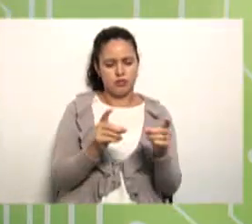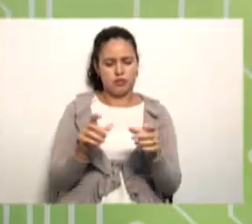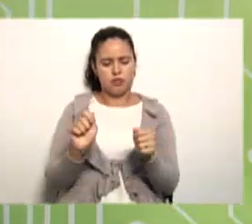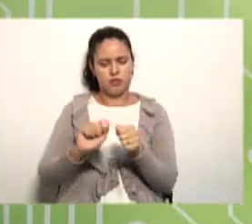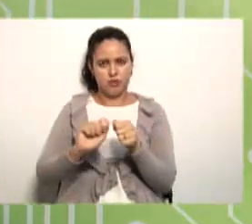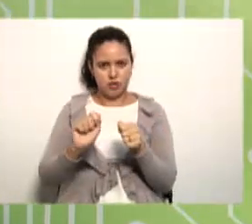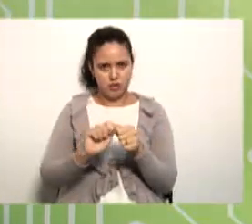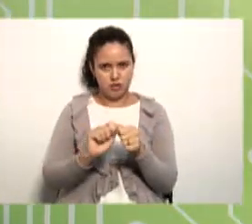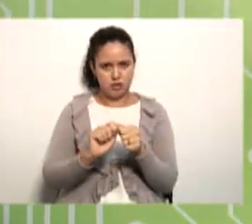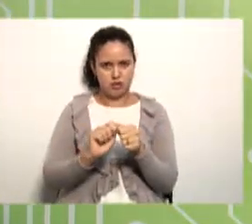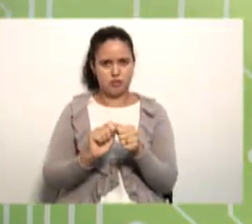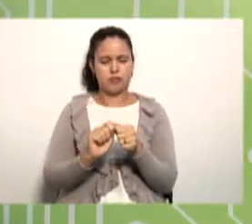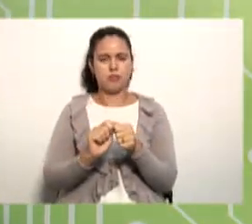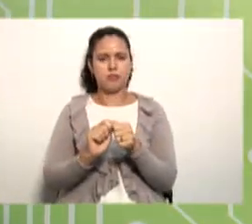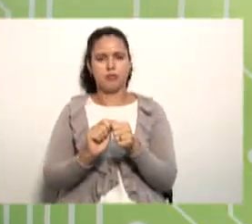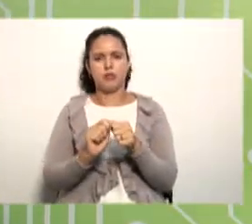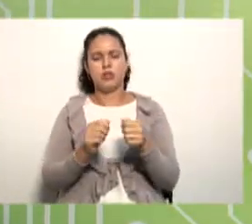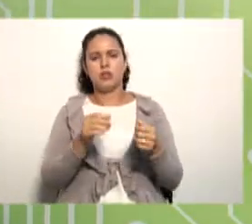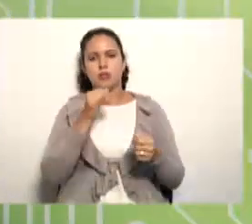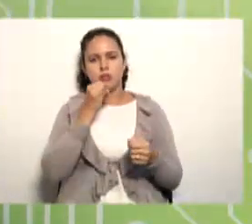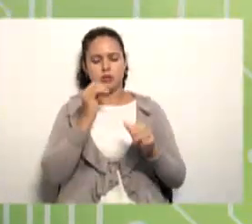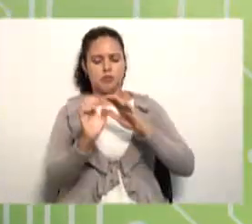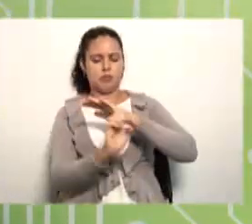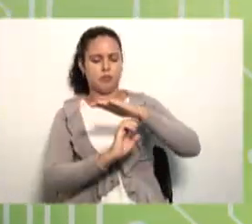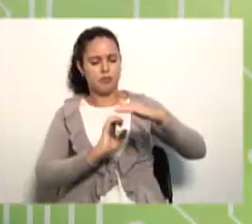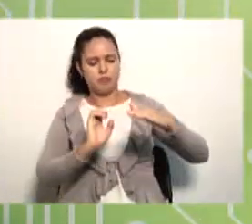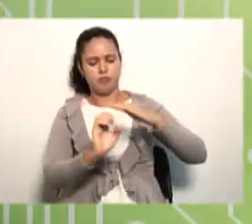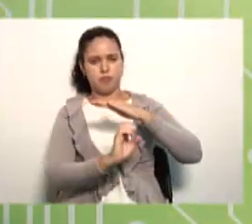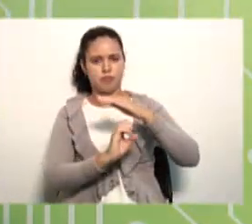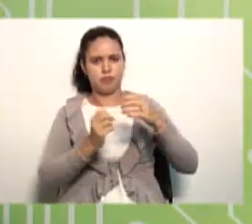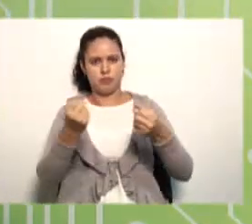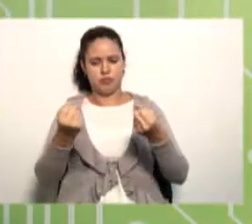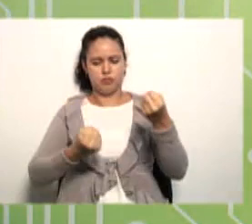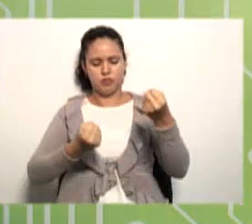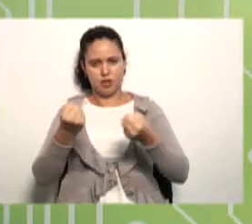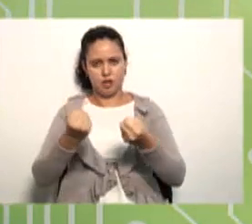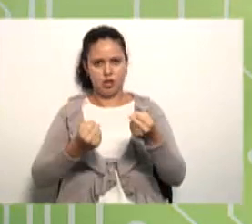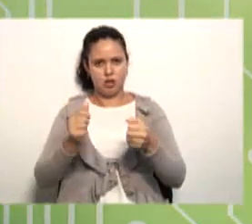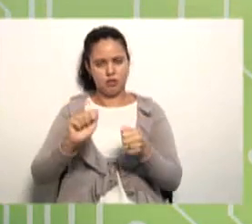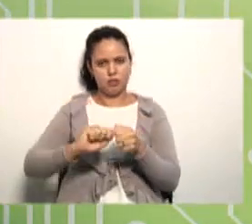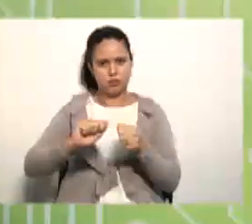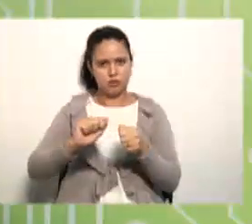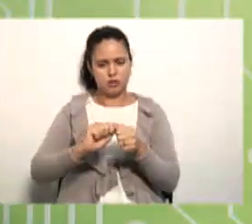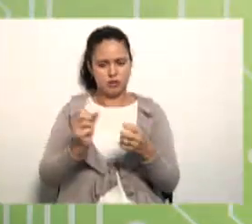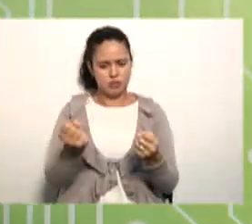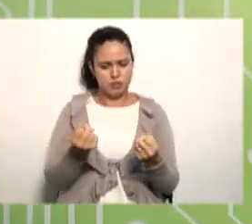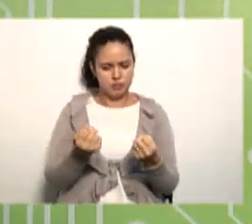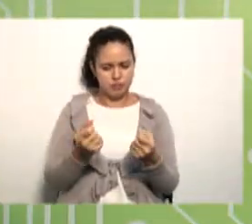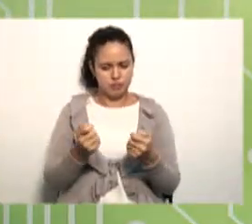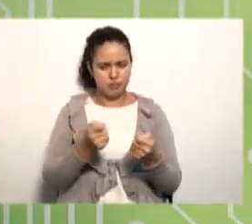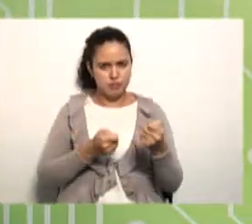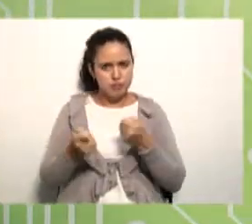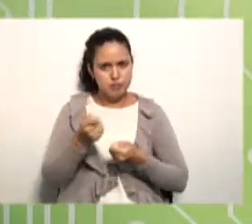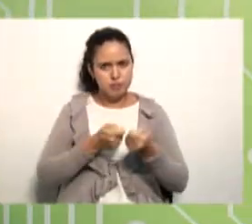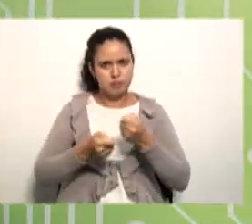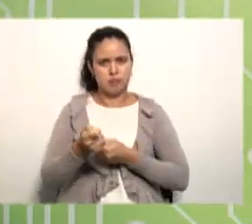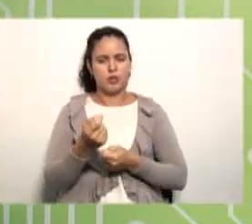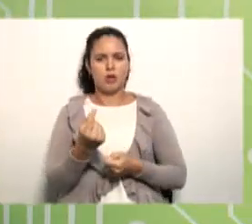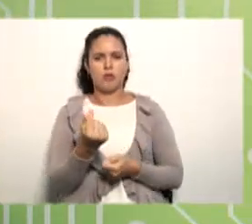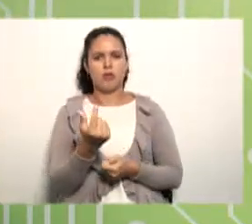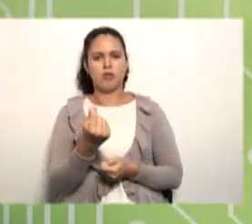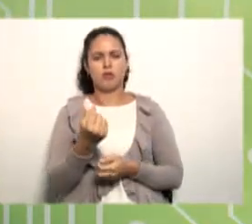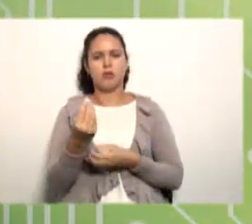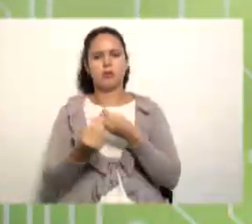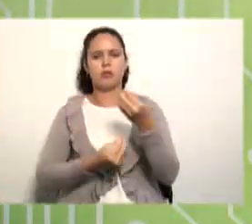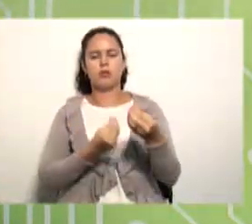Brasil e por isso a gente percebe que essas empresas concentram um poder muito maior. Elas conseguem determinar o seu preço, conseguem influenciar muito o